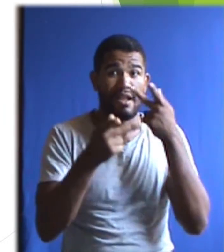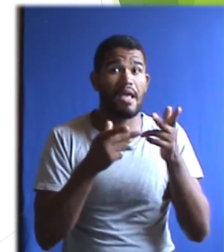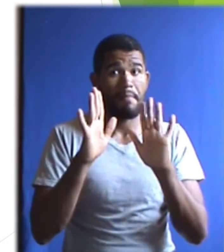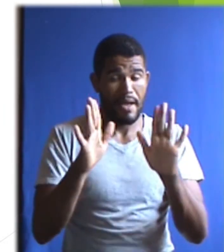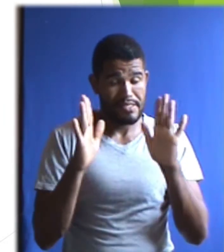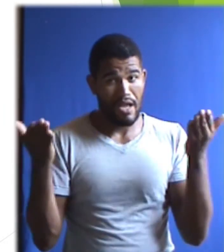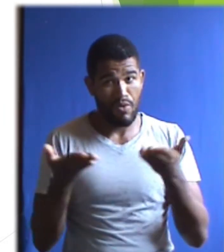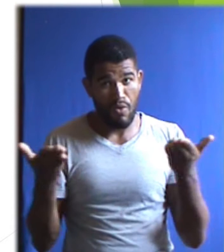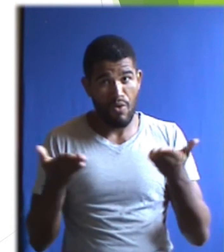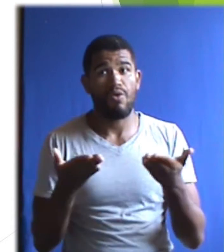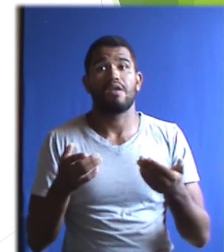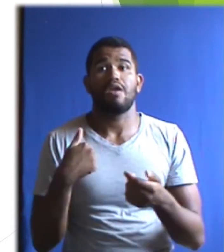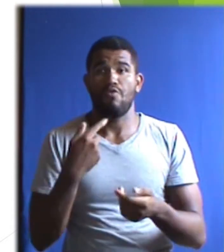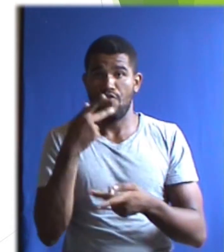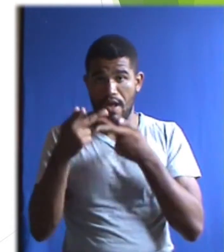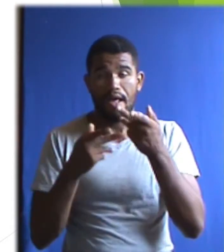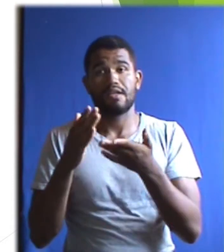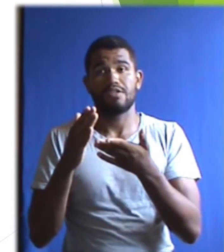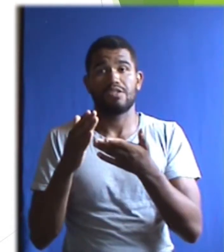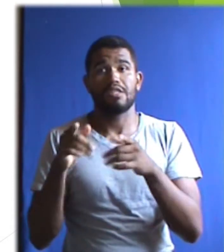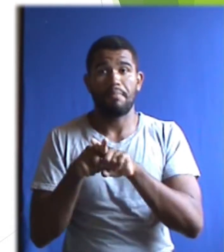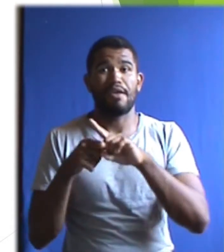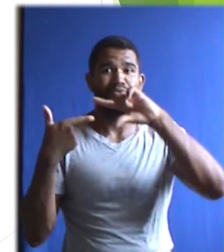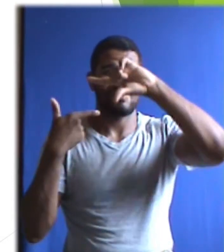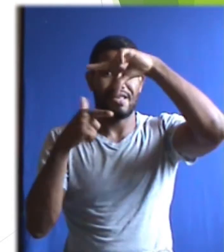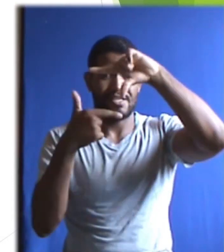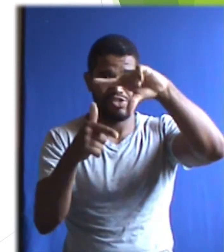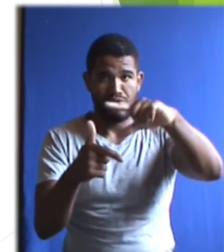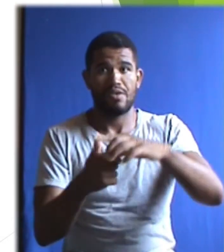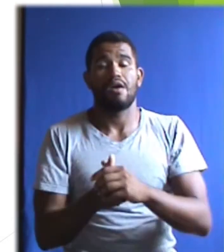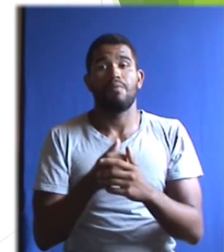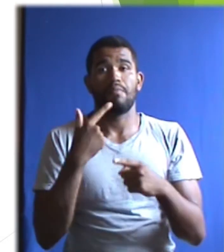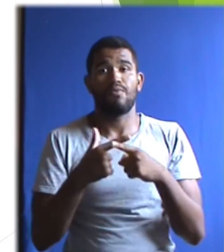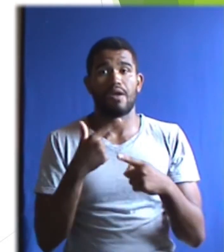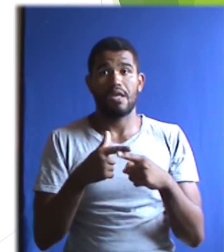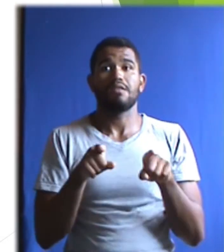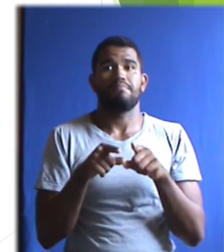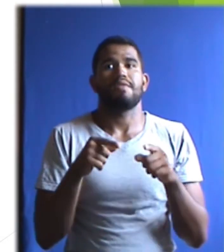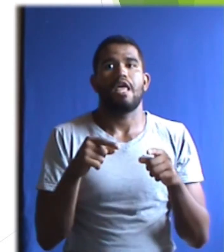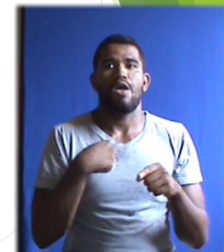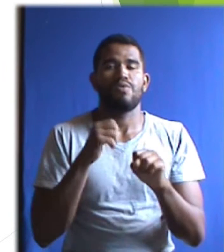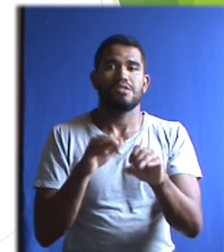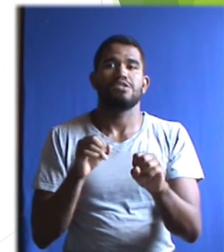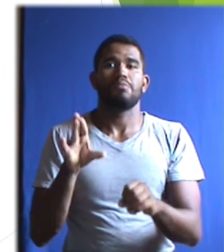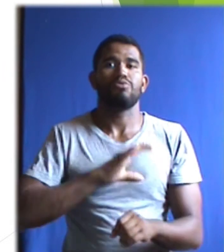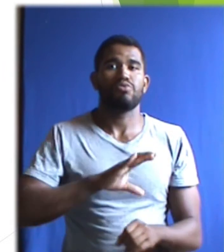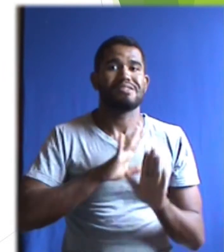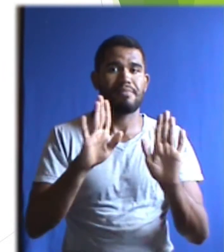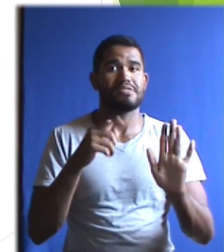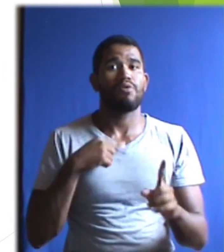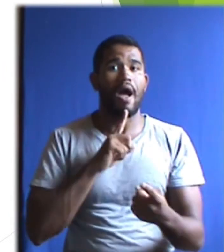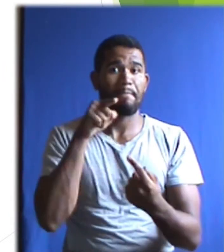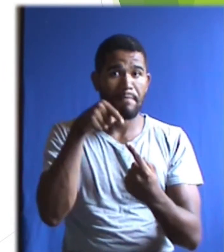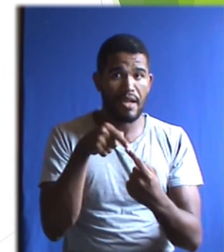pouco mais... Vou ir para um lado assim, mais polêmico, porque ensinar a língua portuguesa também é aplicar